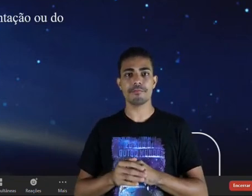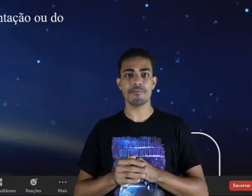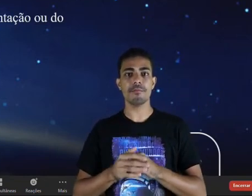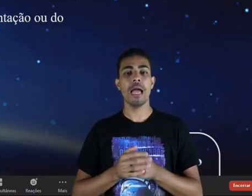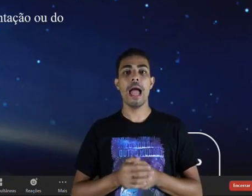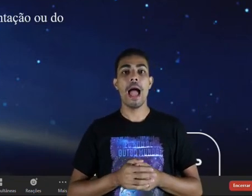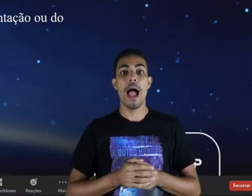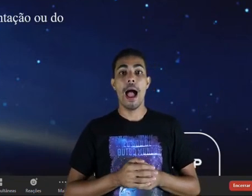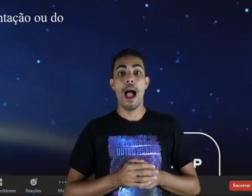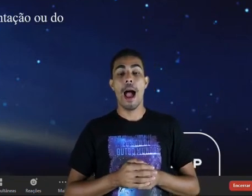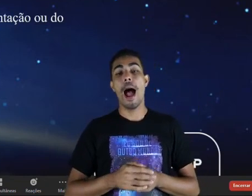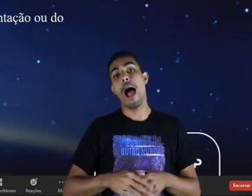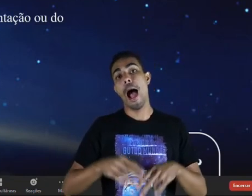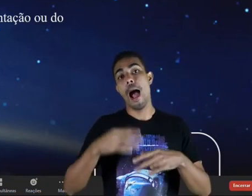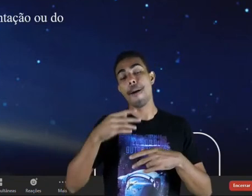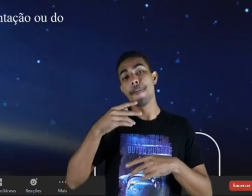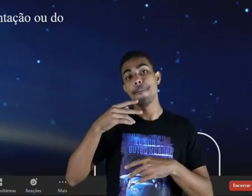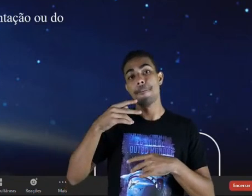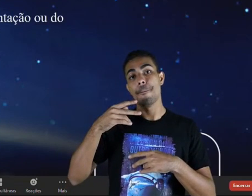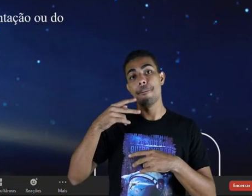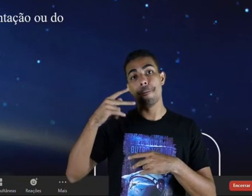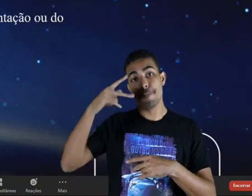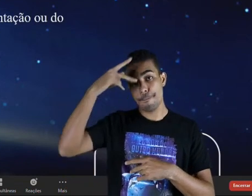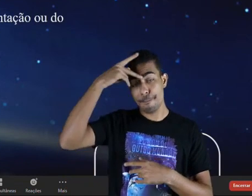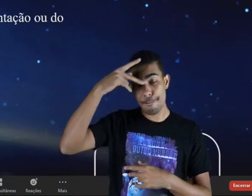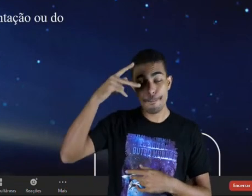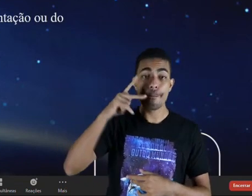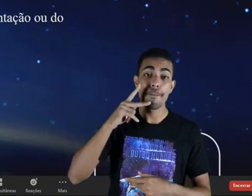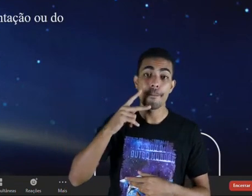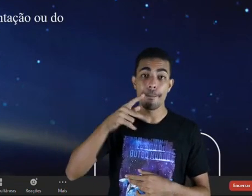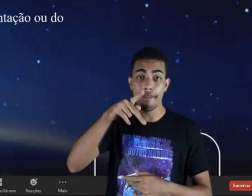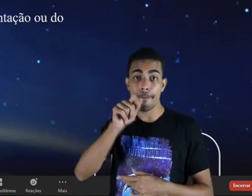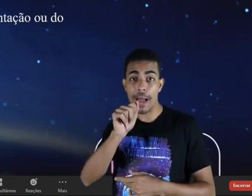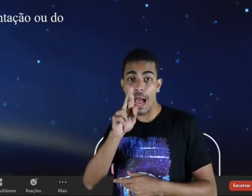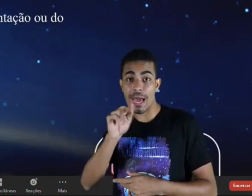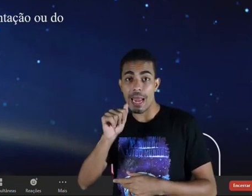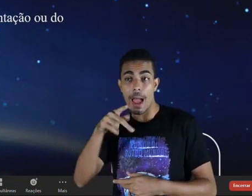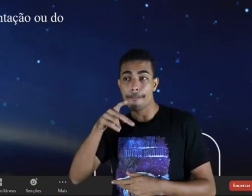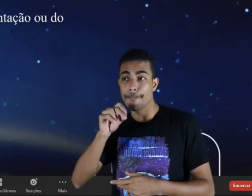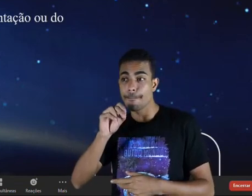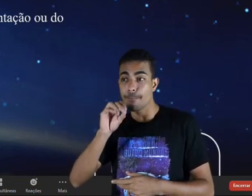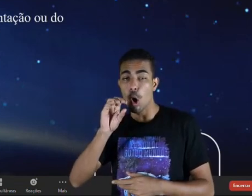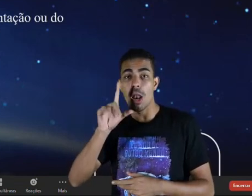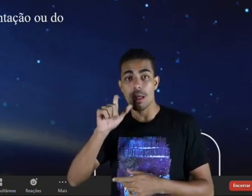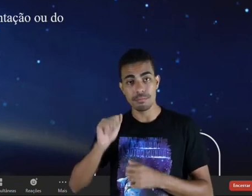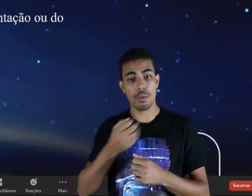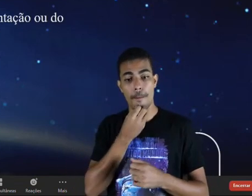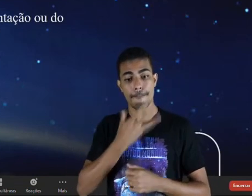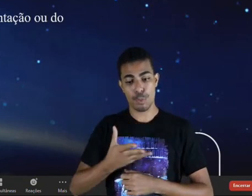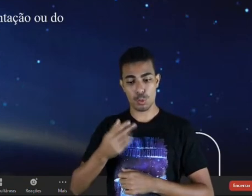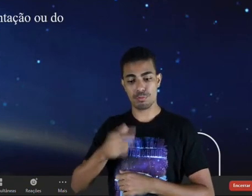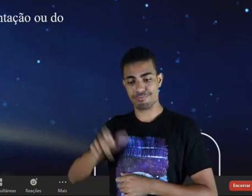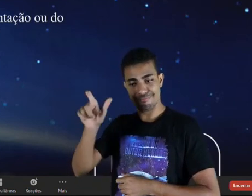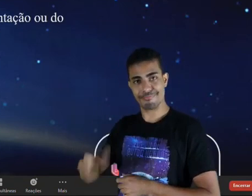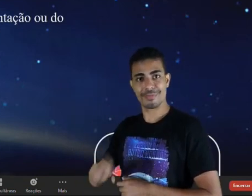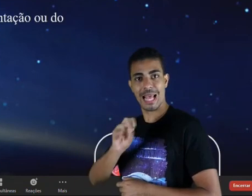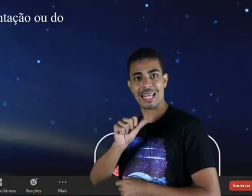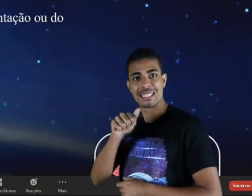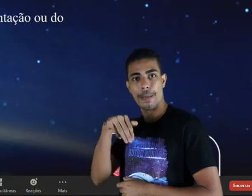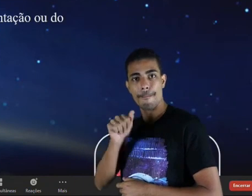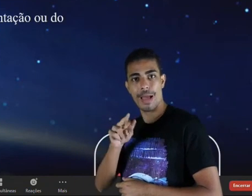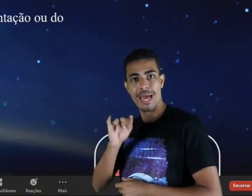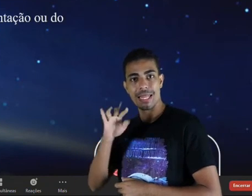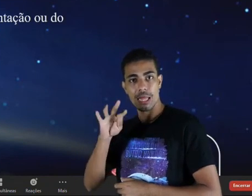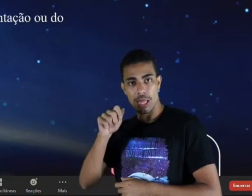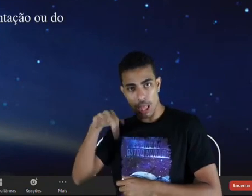gente pensa que a parábola do bom samaritano tem a ver com a ADRA, assistência social. Vamos ajudar aos pobres como o